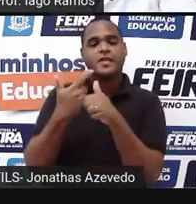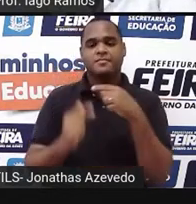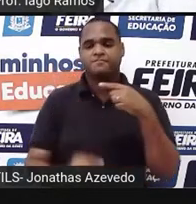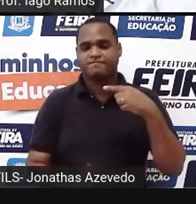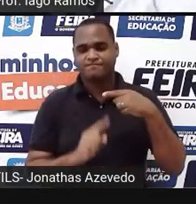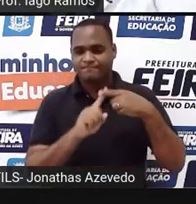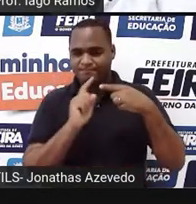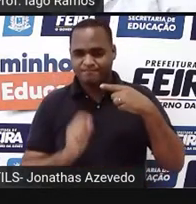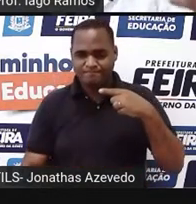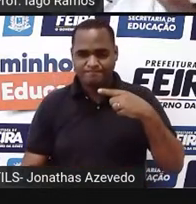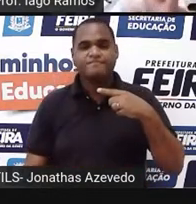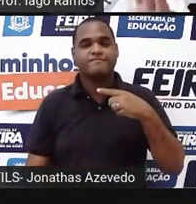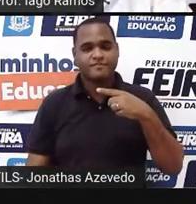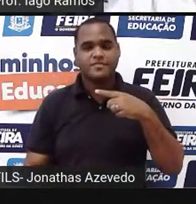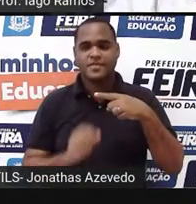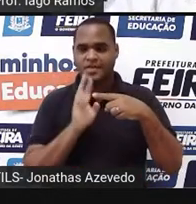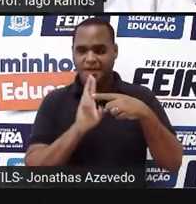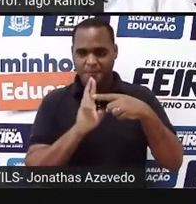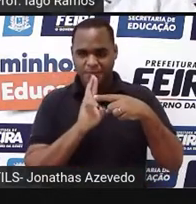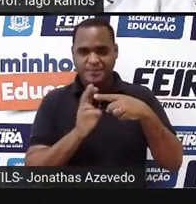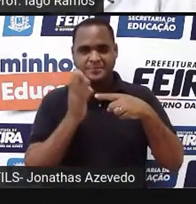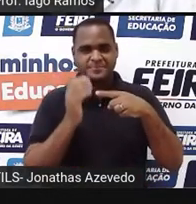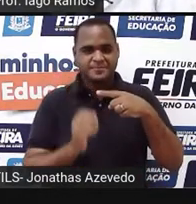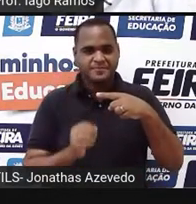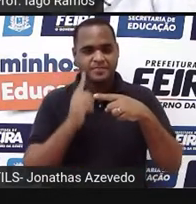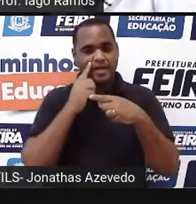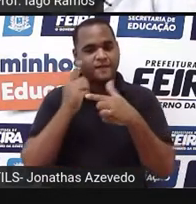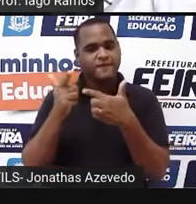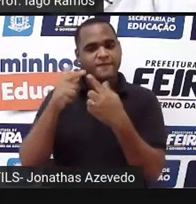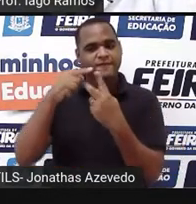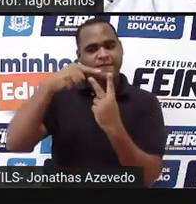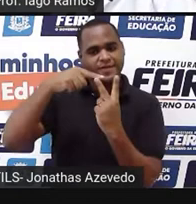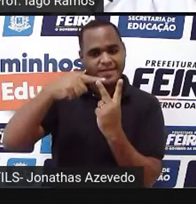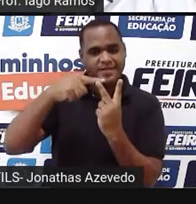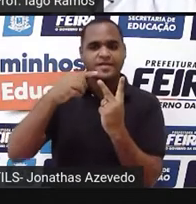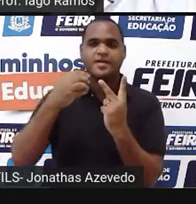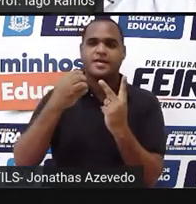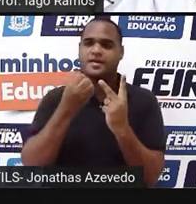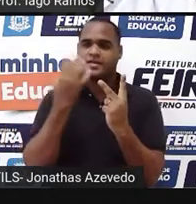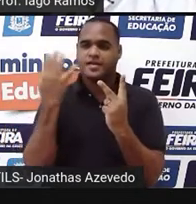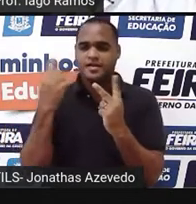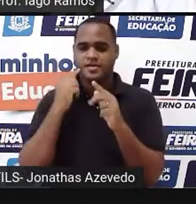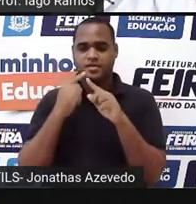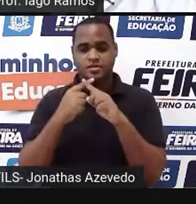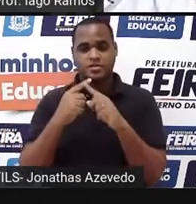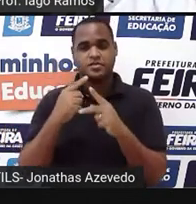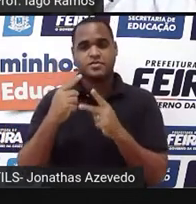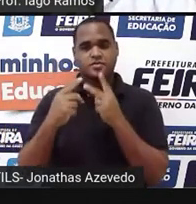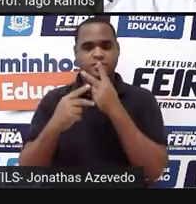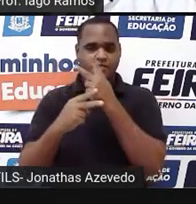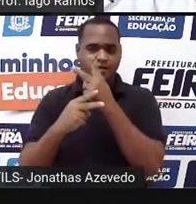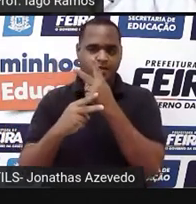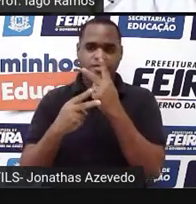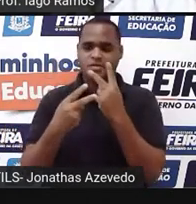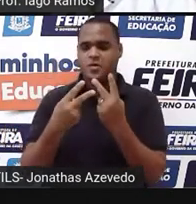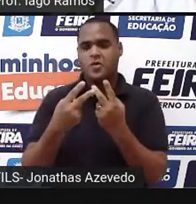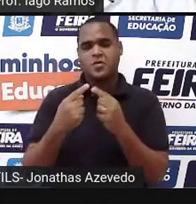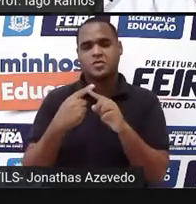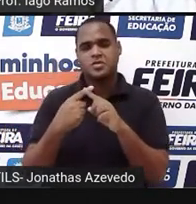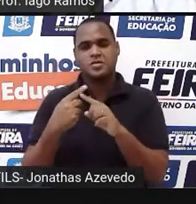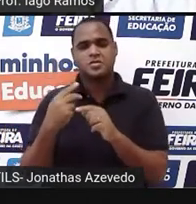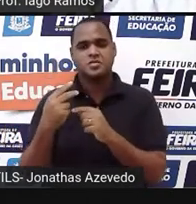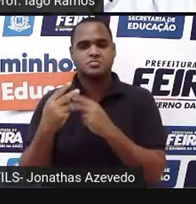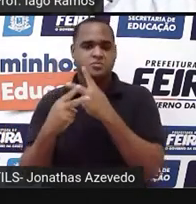daqui, ó. Responde aí. As raízes da equação x elevado a 2, ou x ao